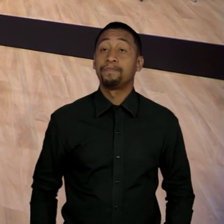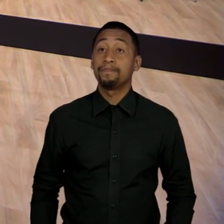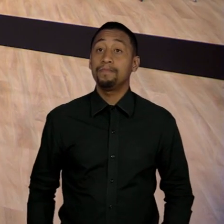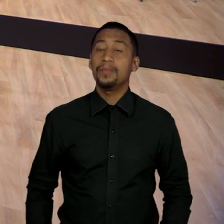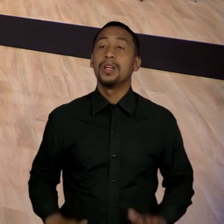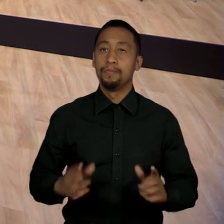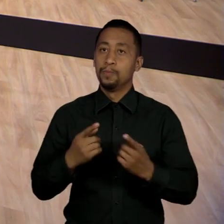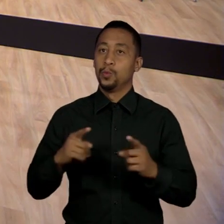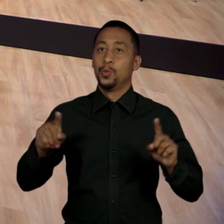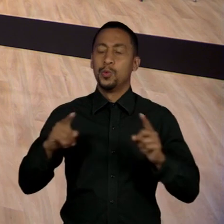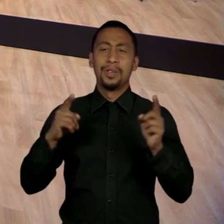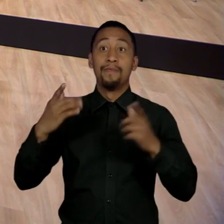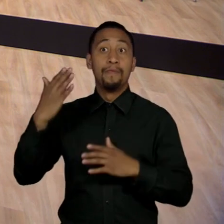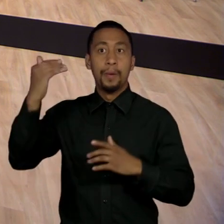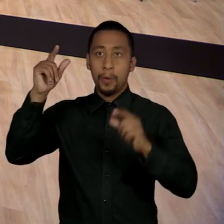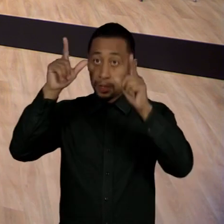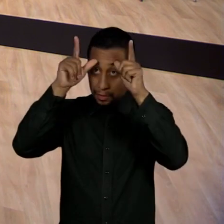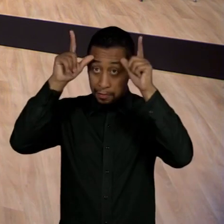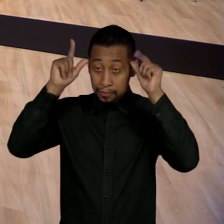festas juninas, Olha para o Céu.